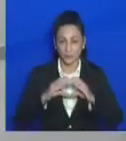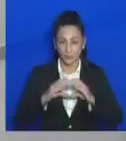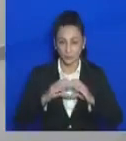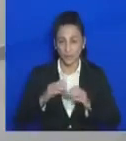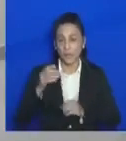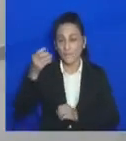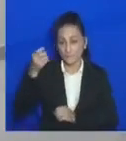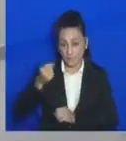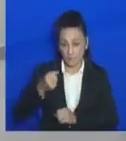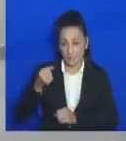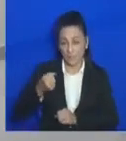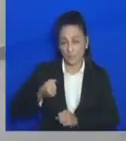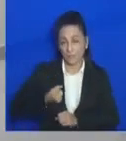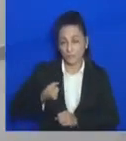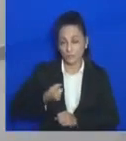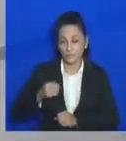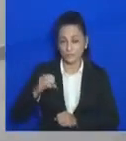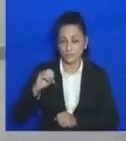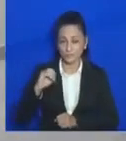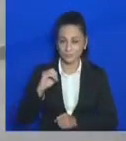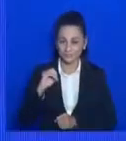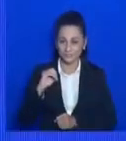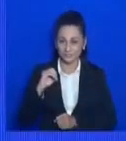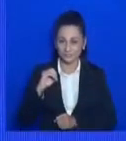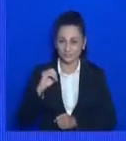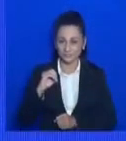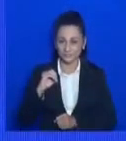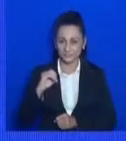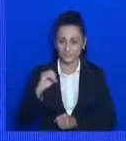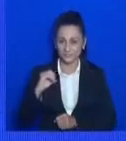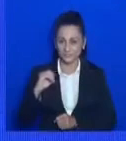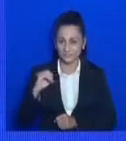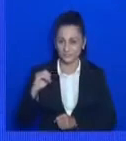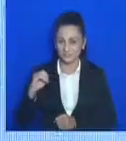Bola branca, número 0.